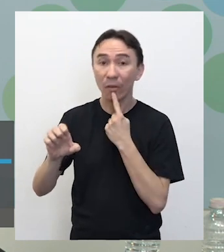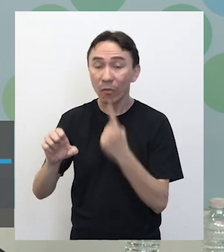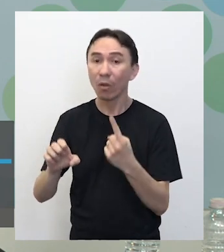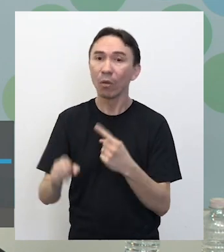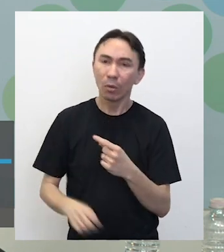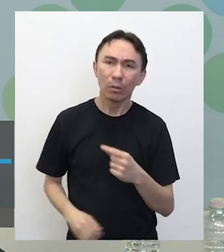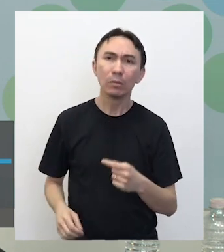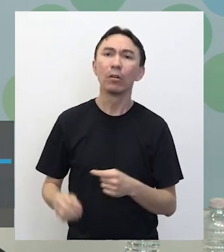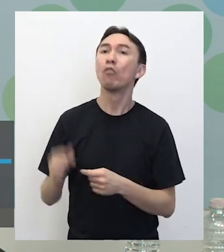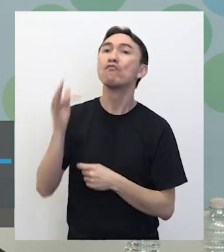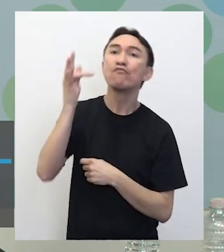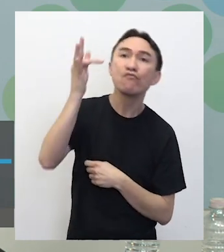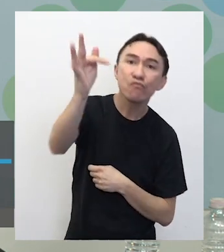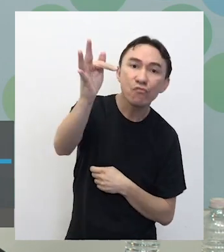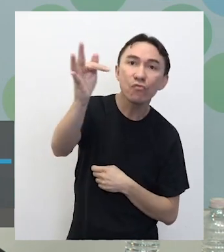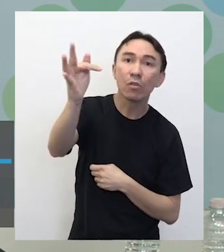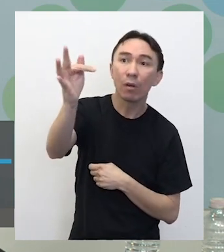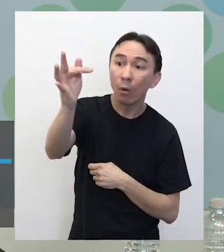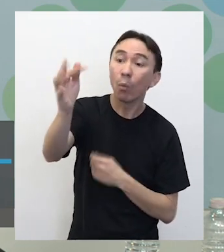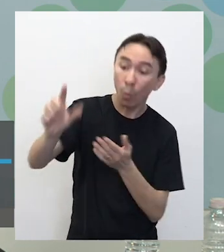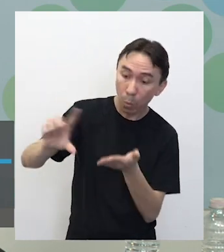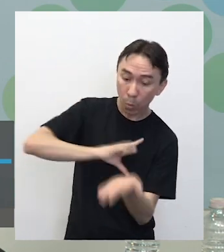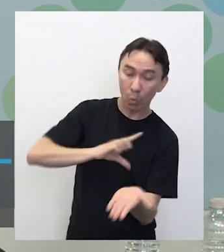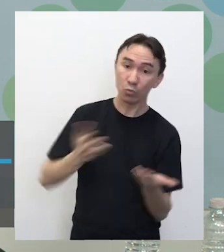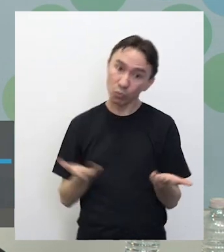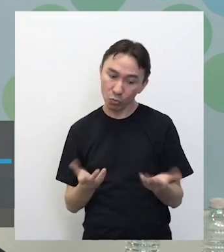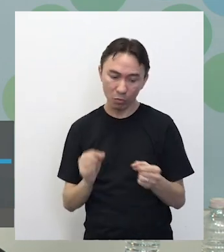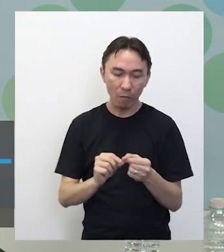futuro é consequência do que fazemos hoje.